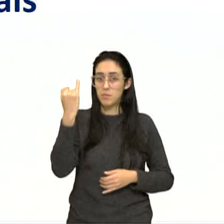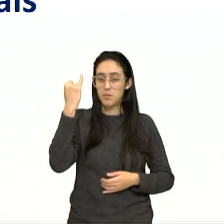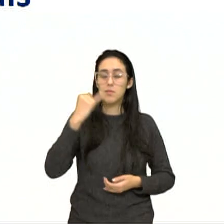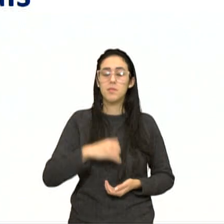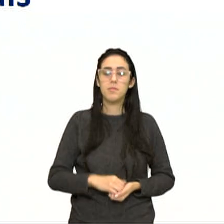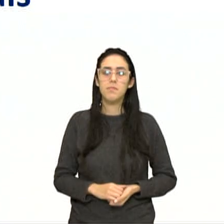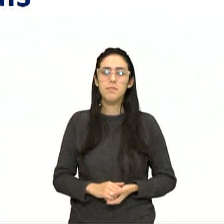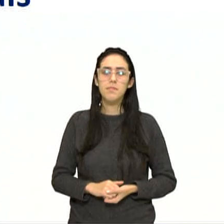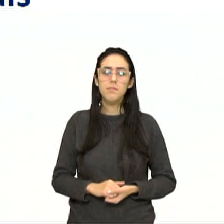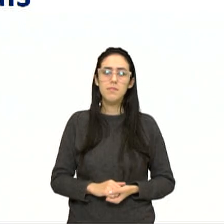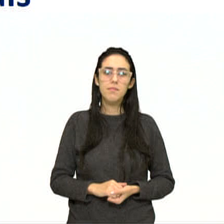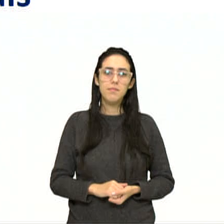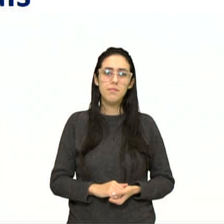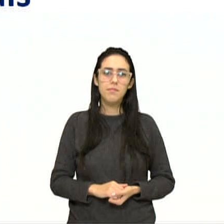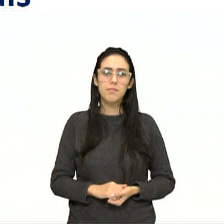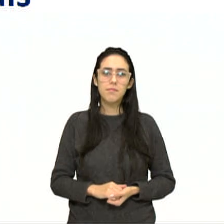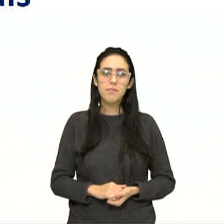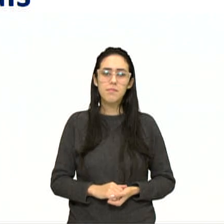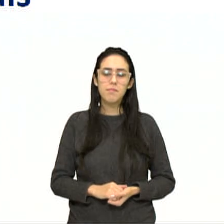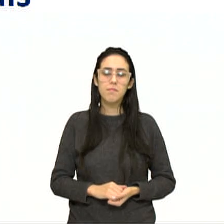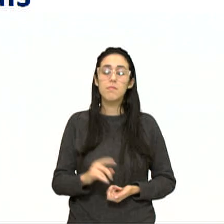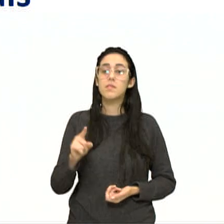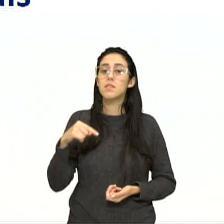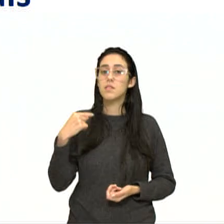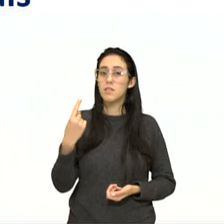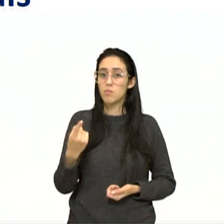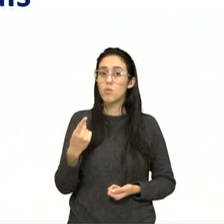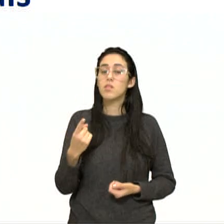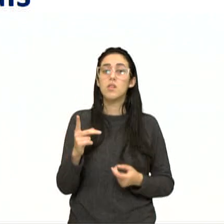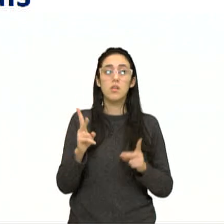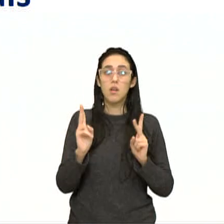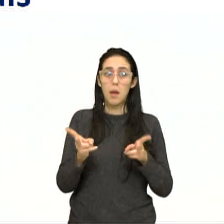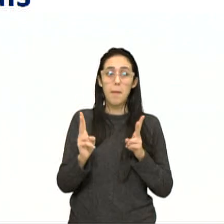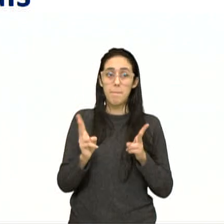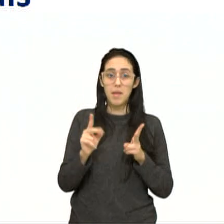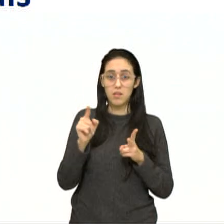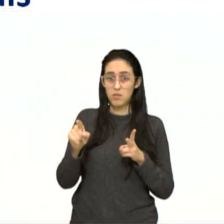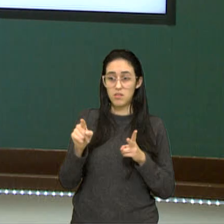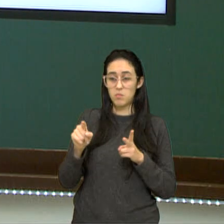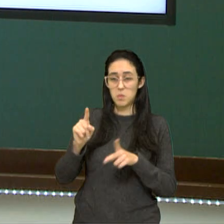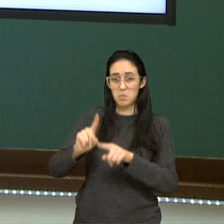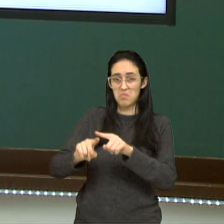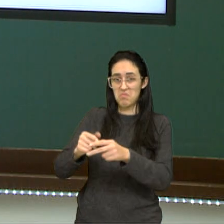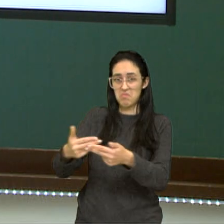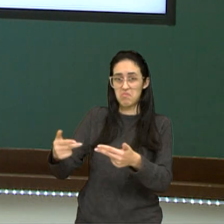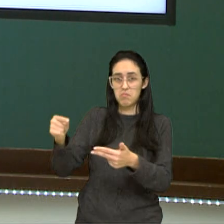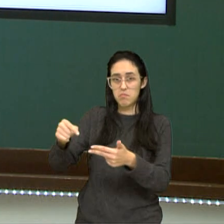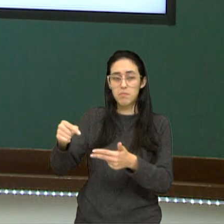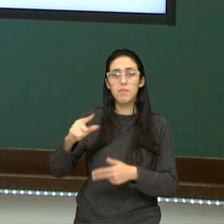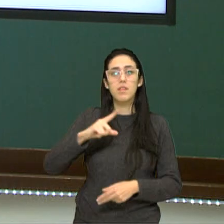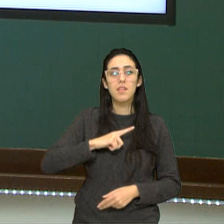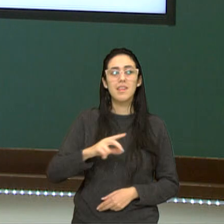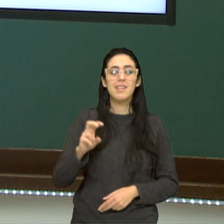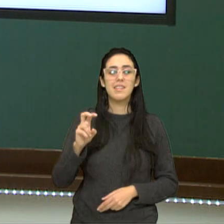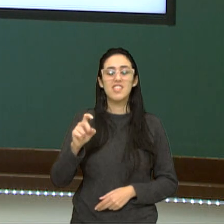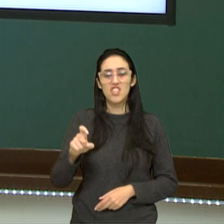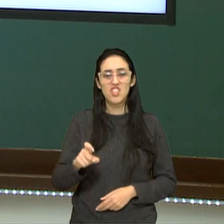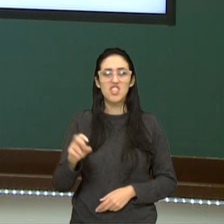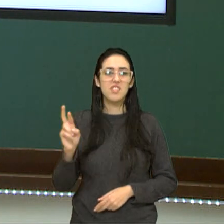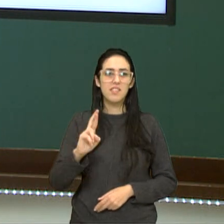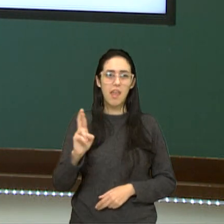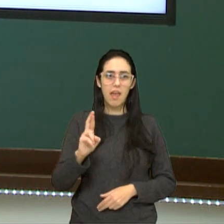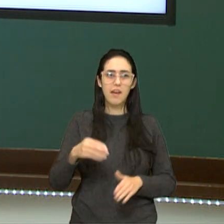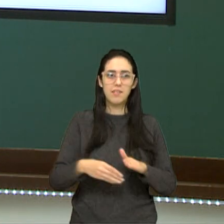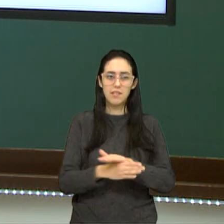outra. Segunda situação do mesmo eletrodoméstico. X reais de entrada e 3 prestações iguais de